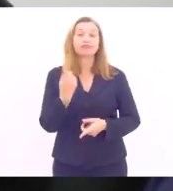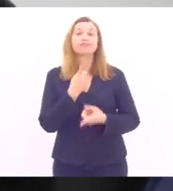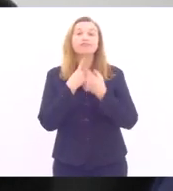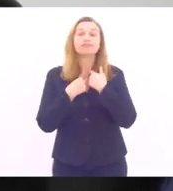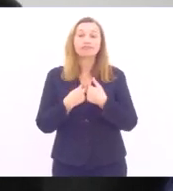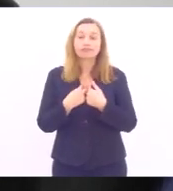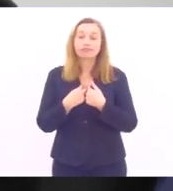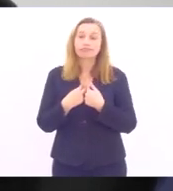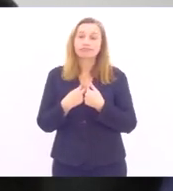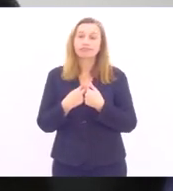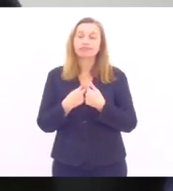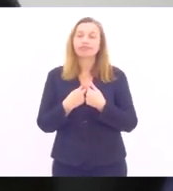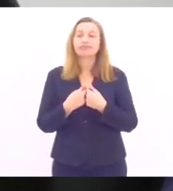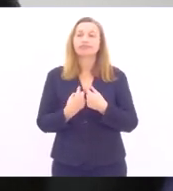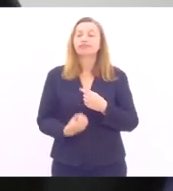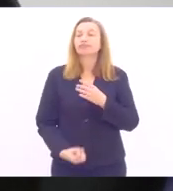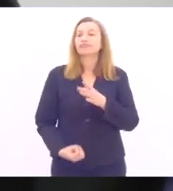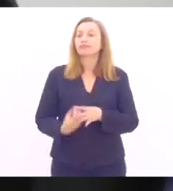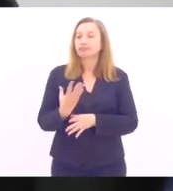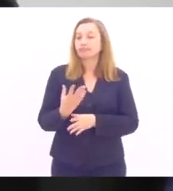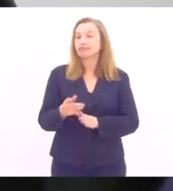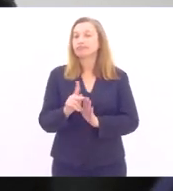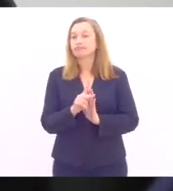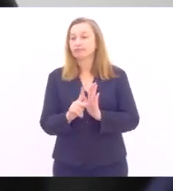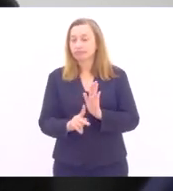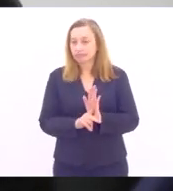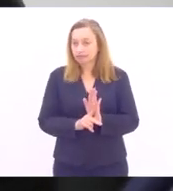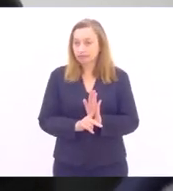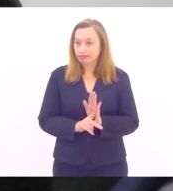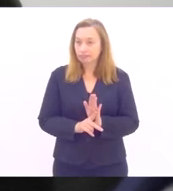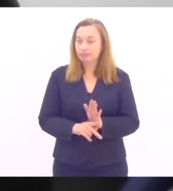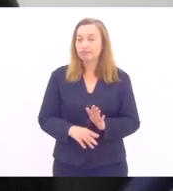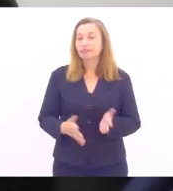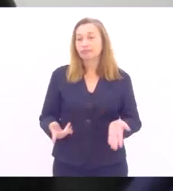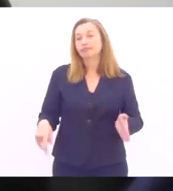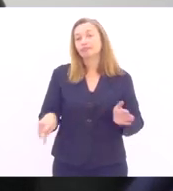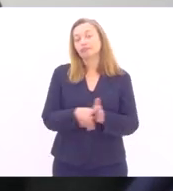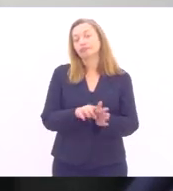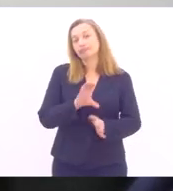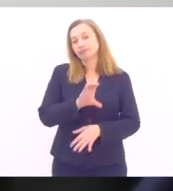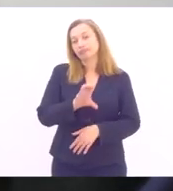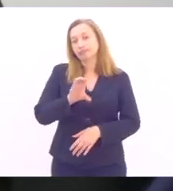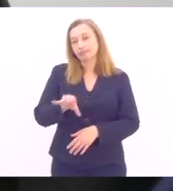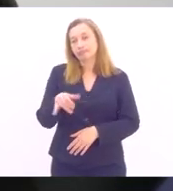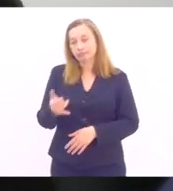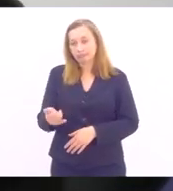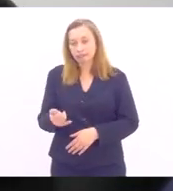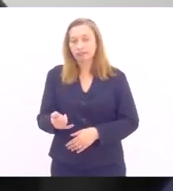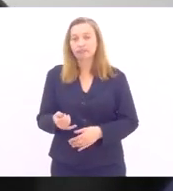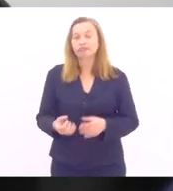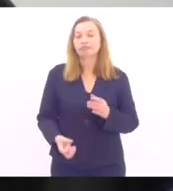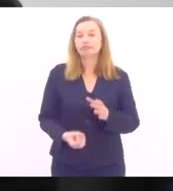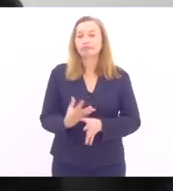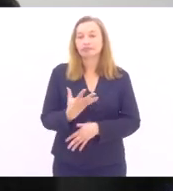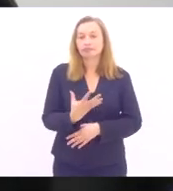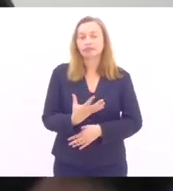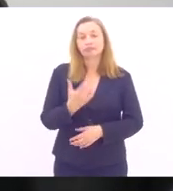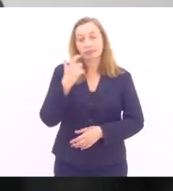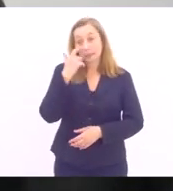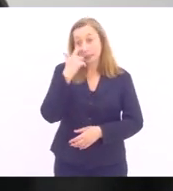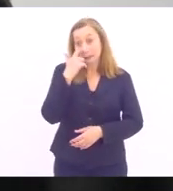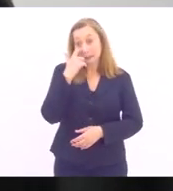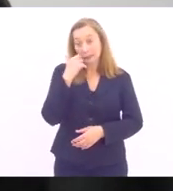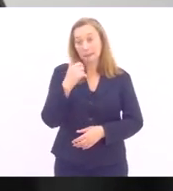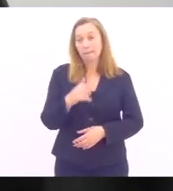desejo, como coautor do projeto, como membro da Comissão de Constituição e Justiça, é que se construa, né,